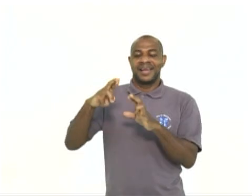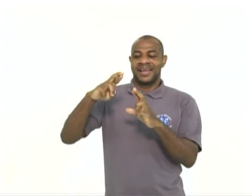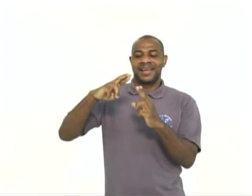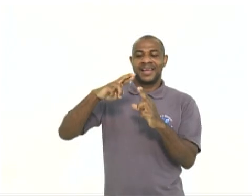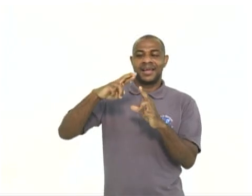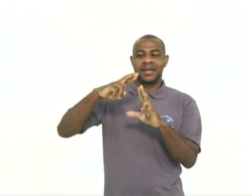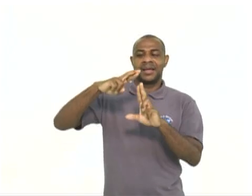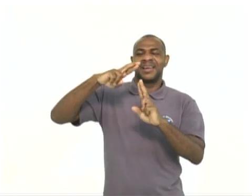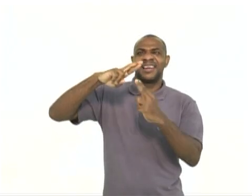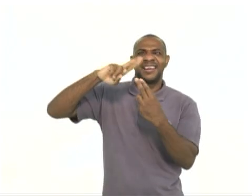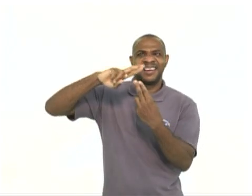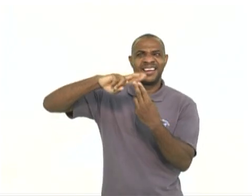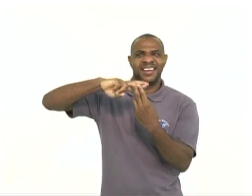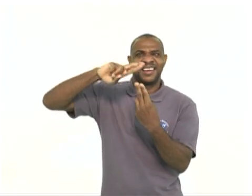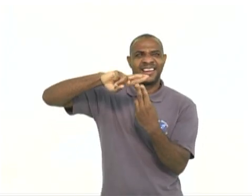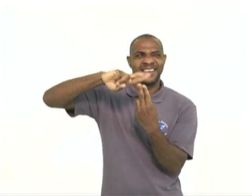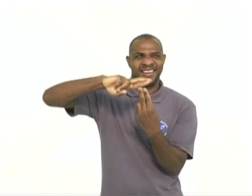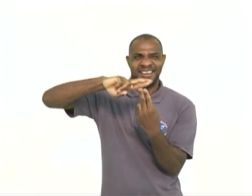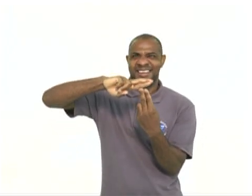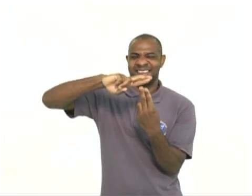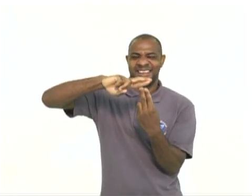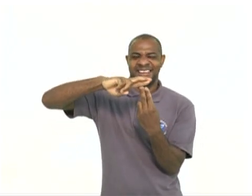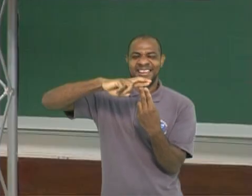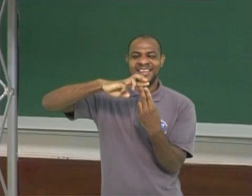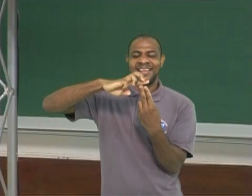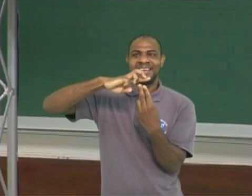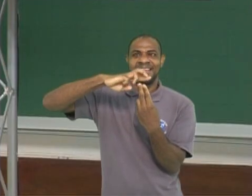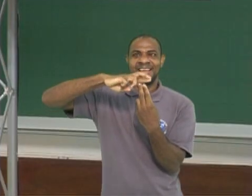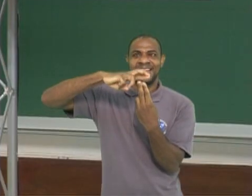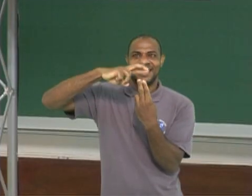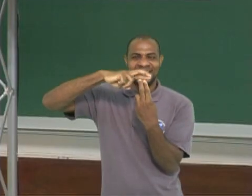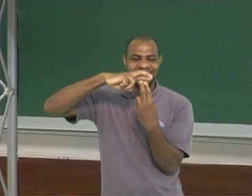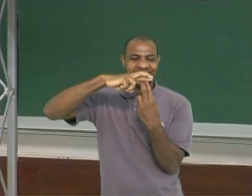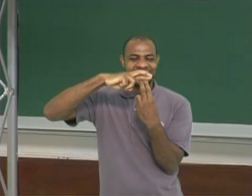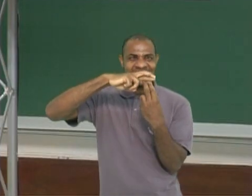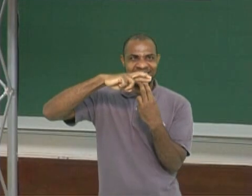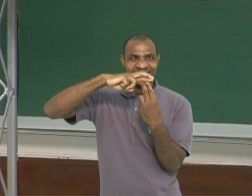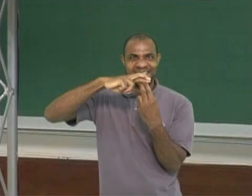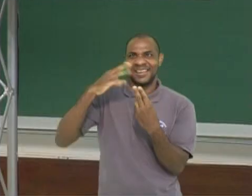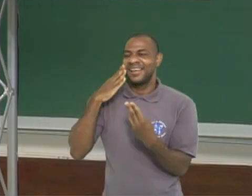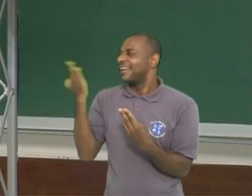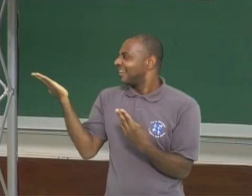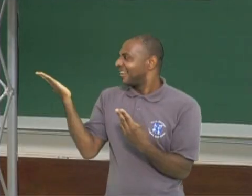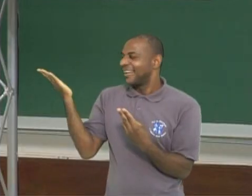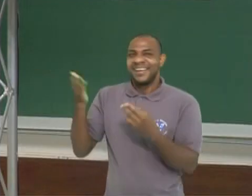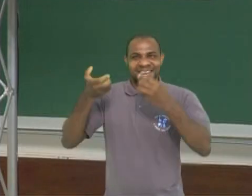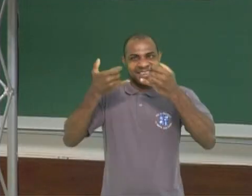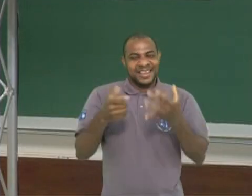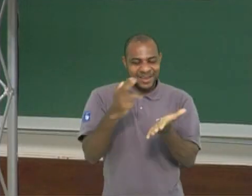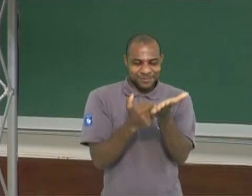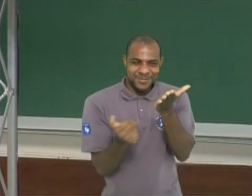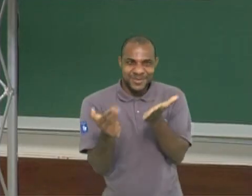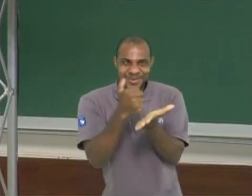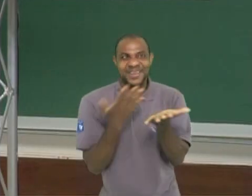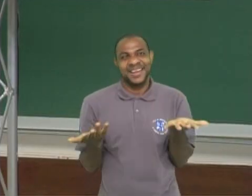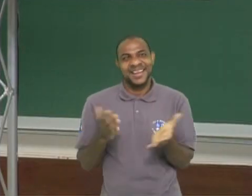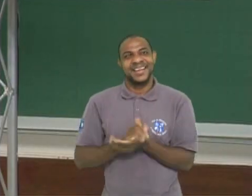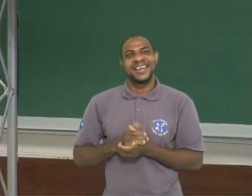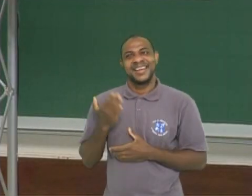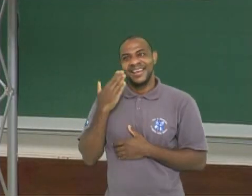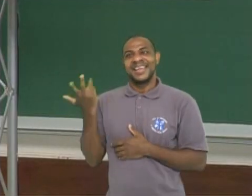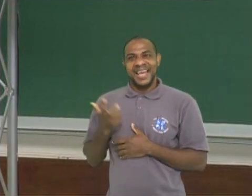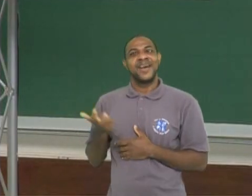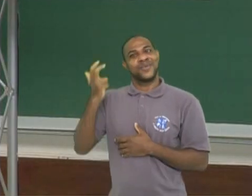Oscar Niemeyer, que é um museu que abriga ali um acervo cultural muito grande. Então, eu resolvi fazer essa homenagem, né,